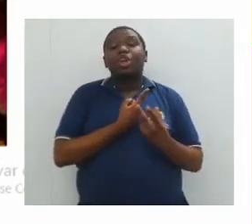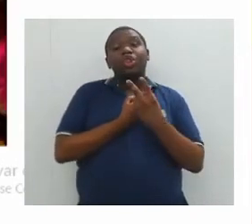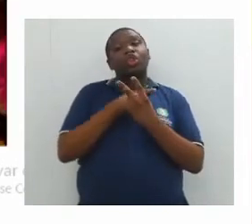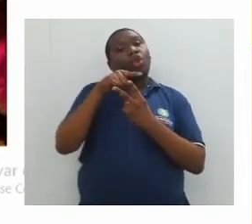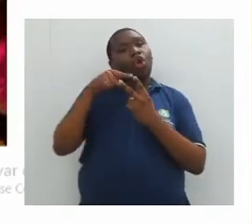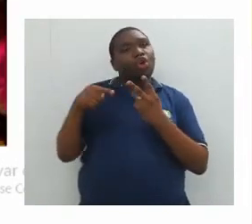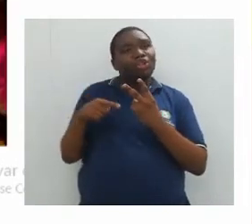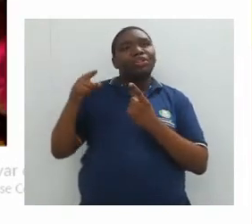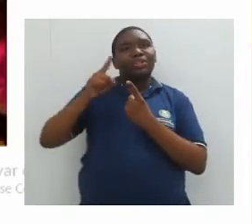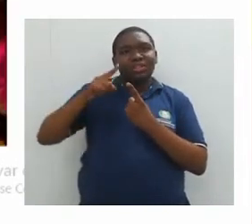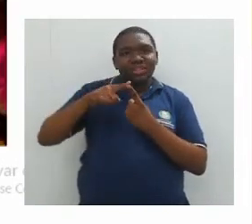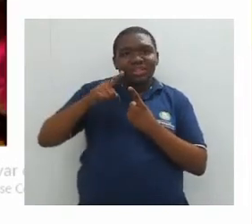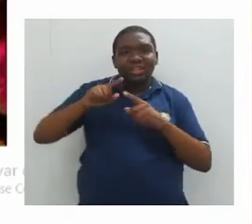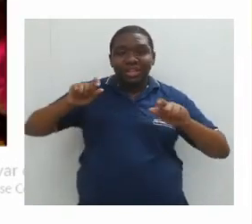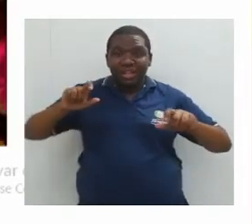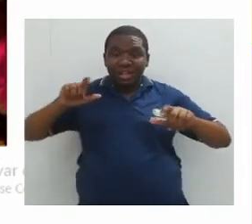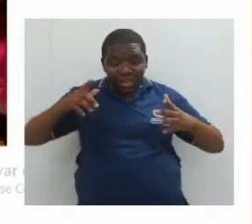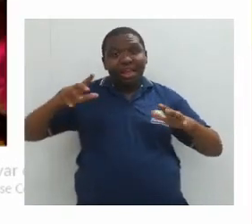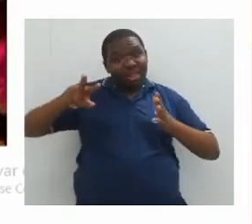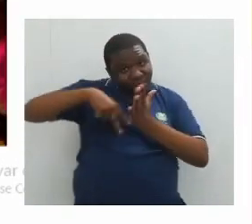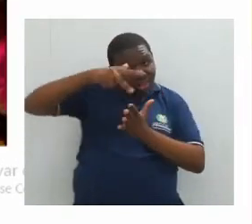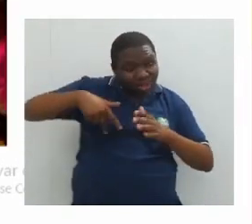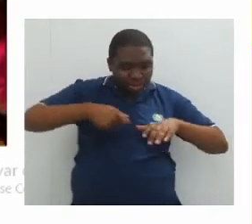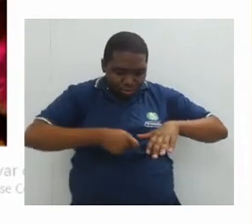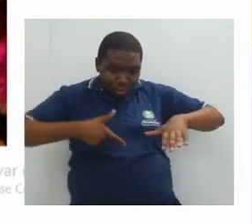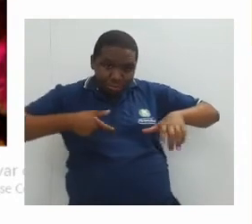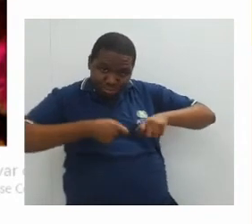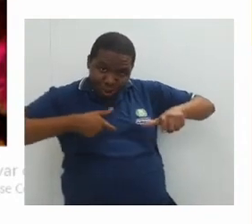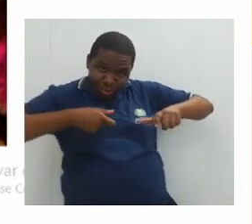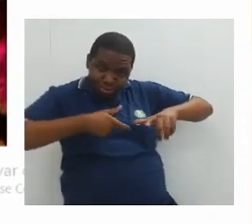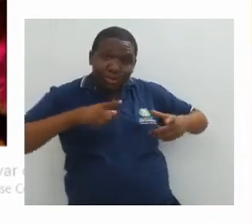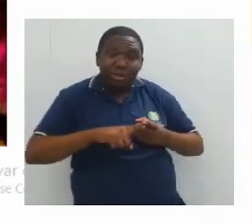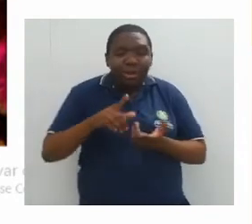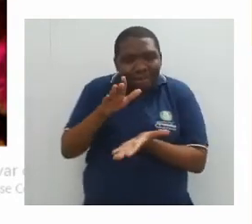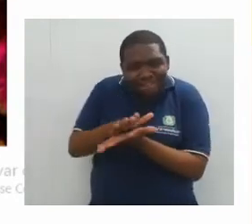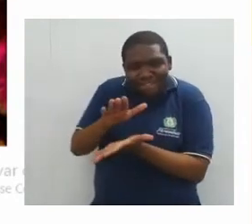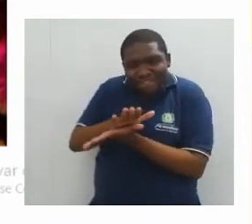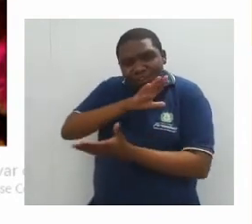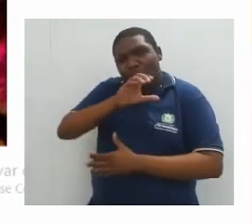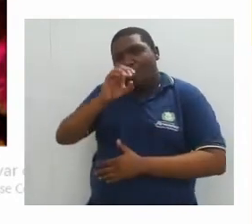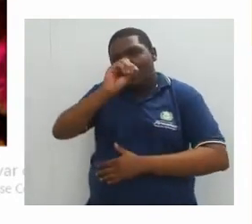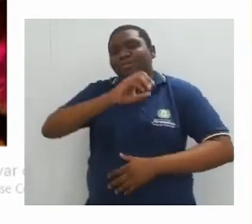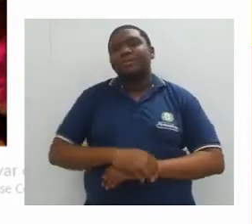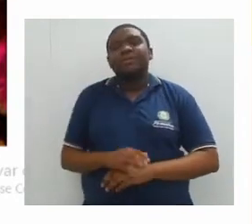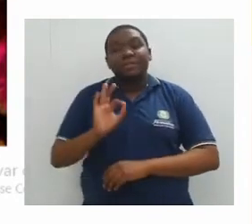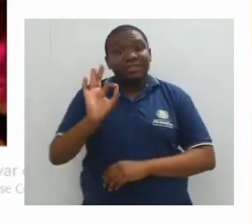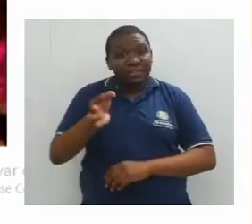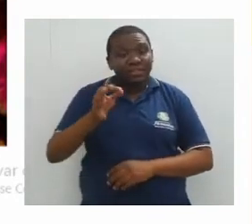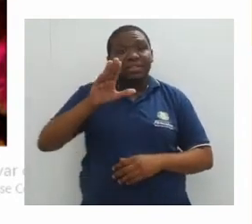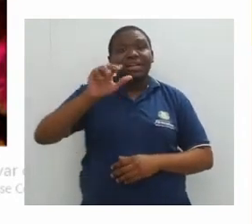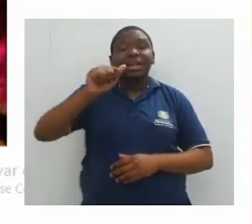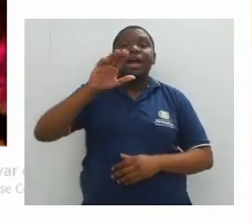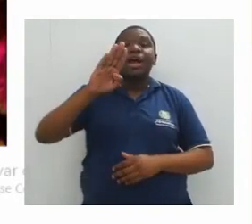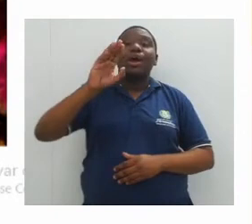2, que é o caboclinho e o coco. Então, vamos lá. O